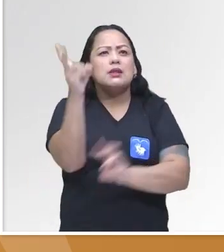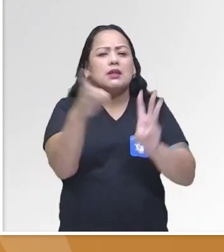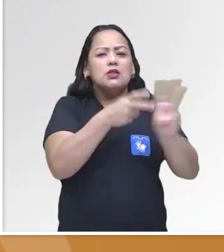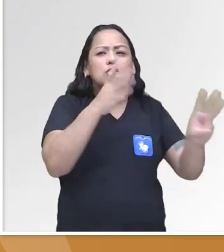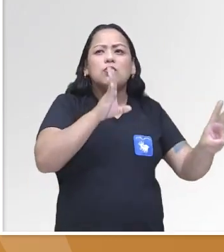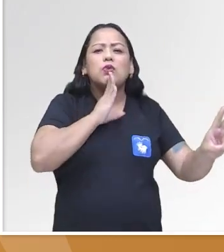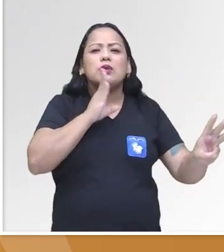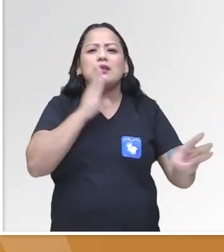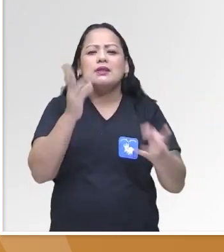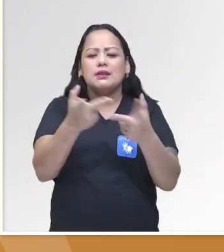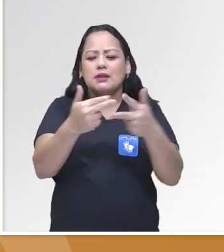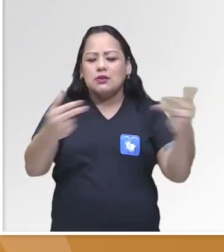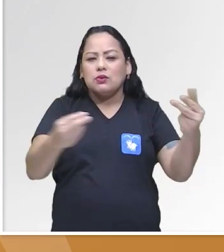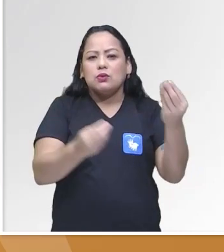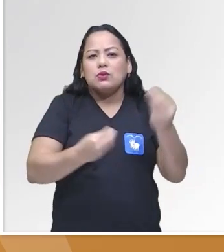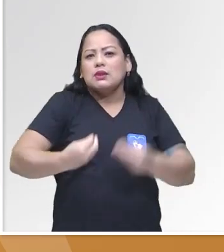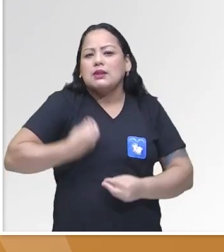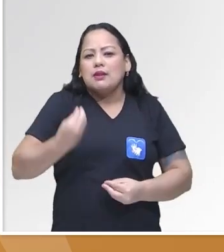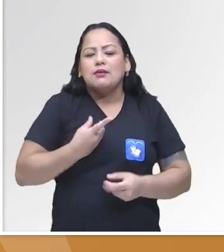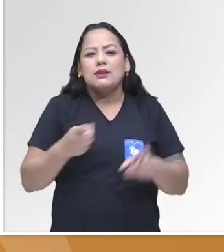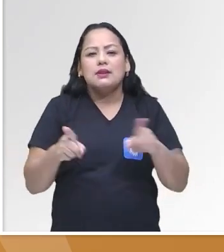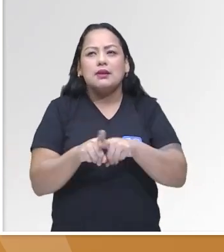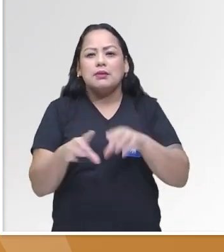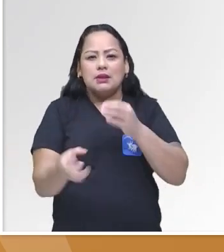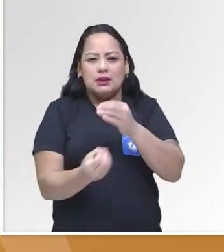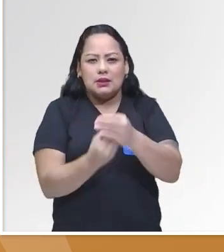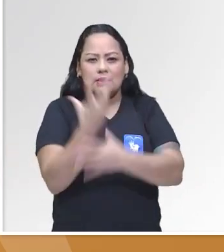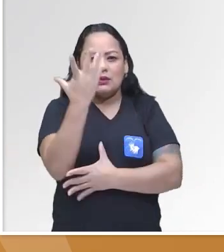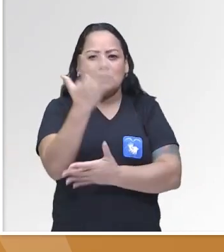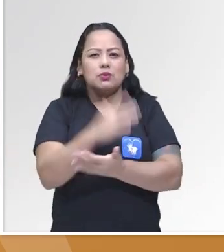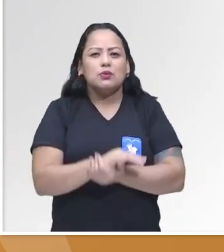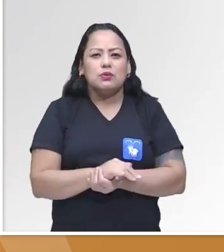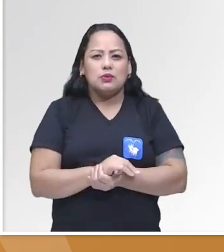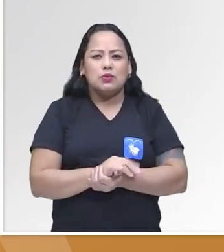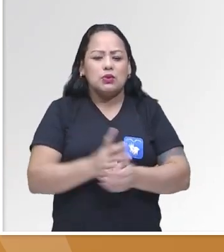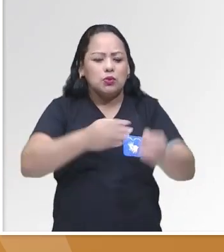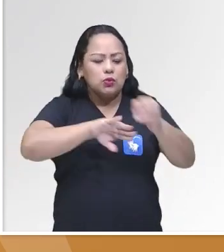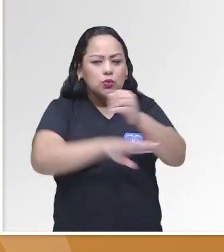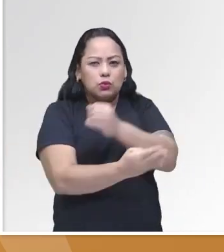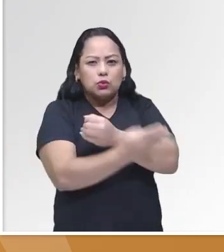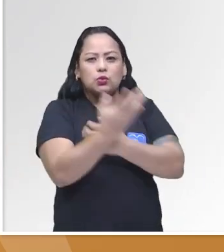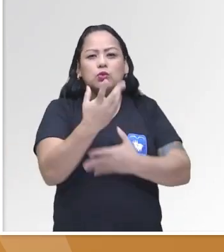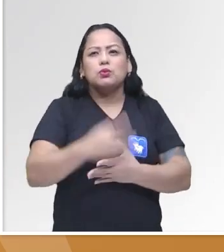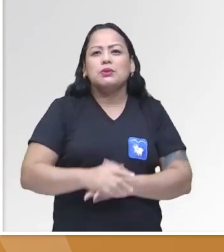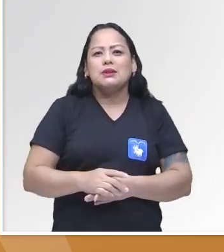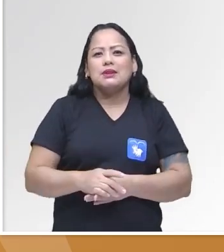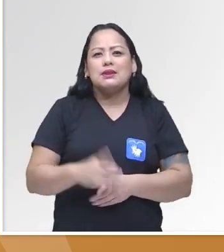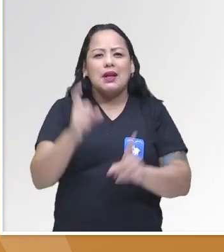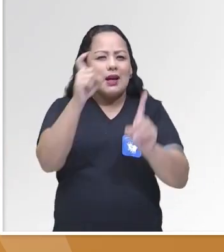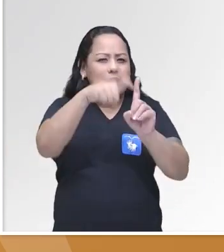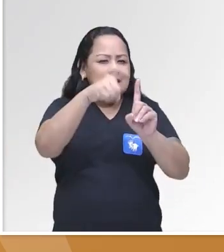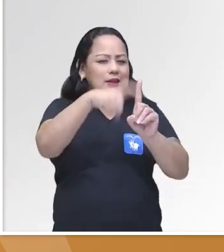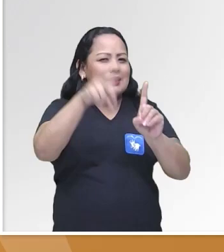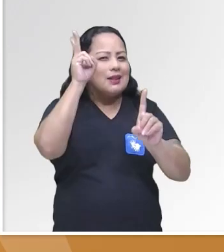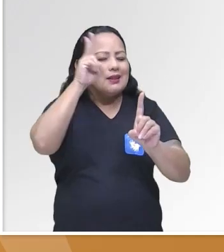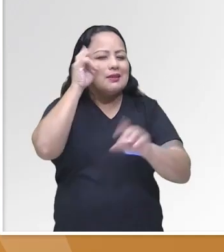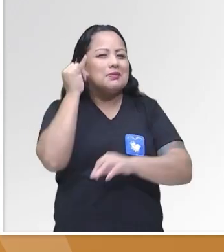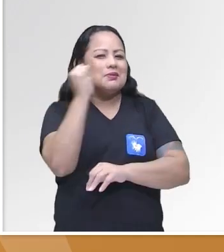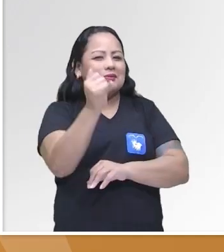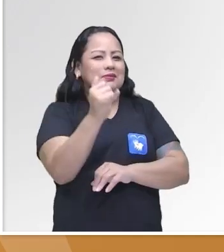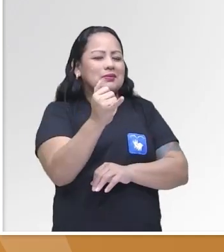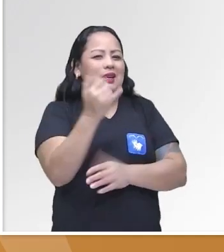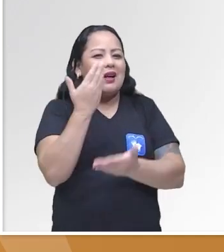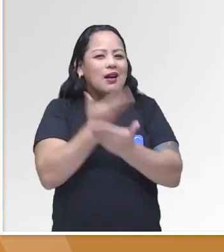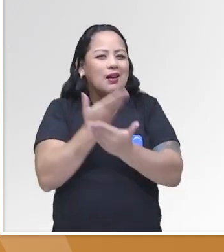elementos. É através da natureza que vêm os seus contos, as suas tradições. Lembram as lendas que eu trouxe para vocês